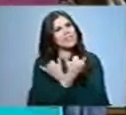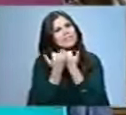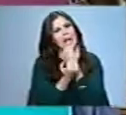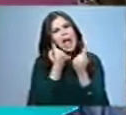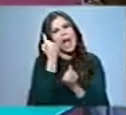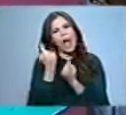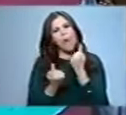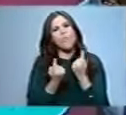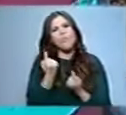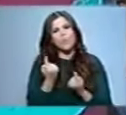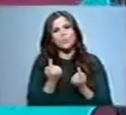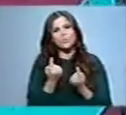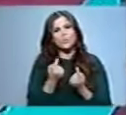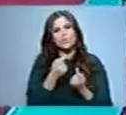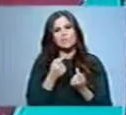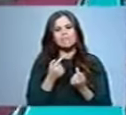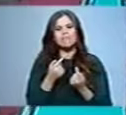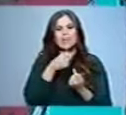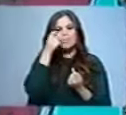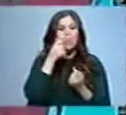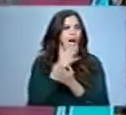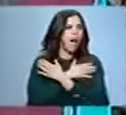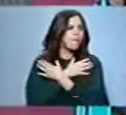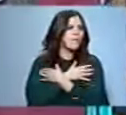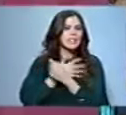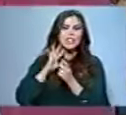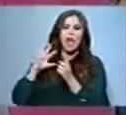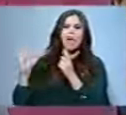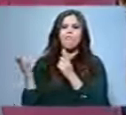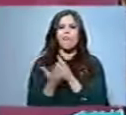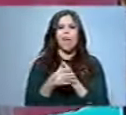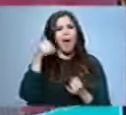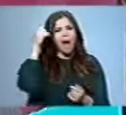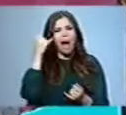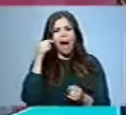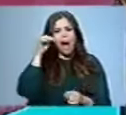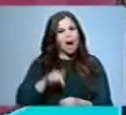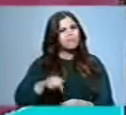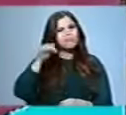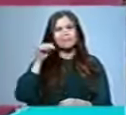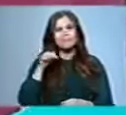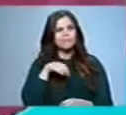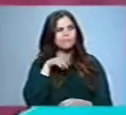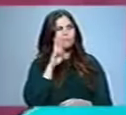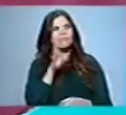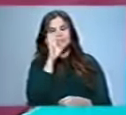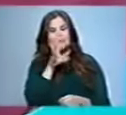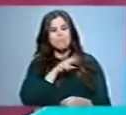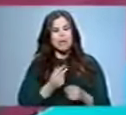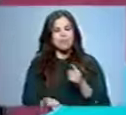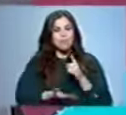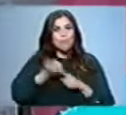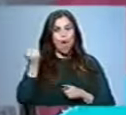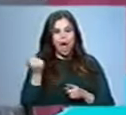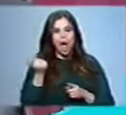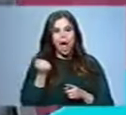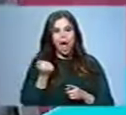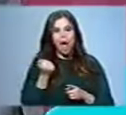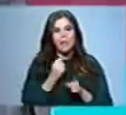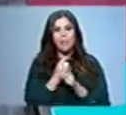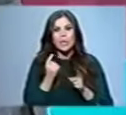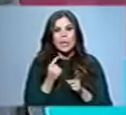dos nossos concorrentes e amigos, que imediatamente reagem quando ganham o prémio, quando tal